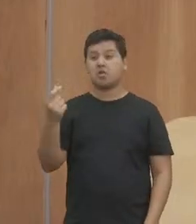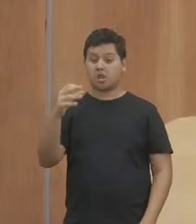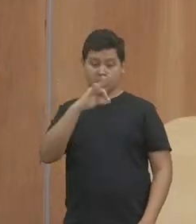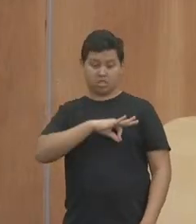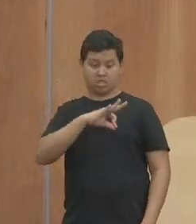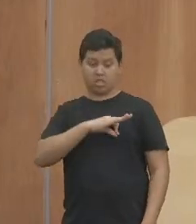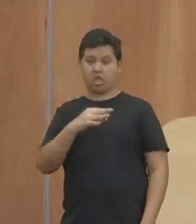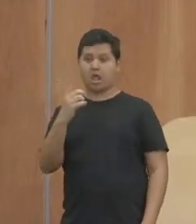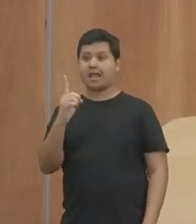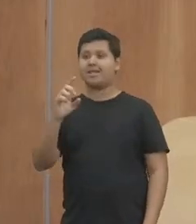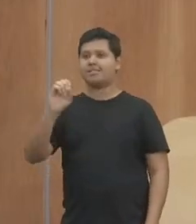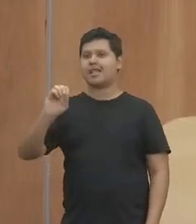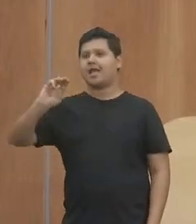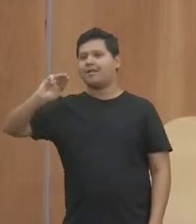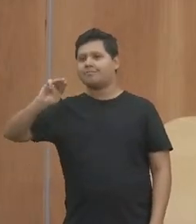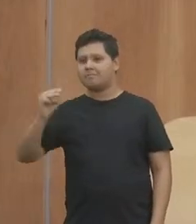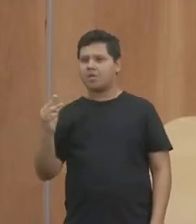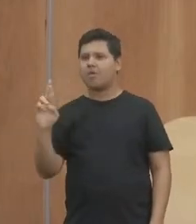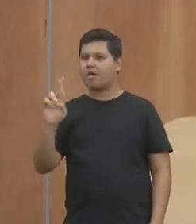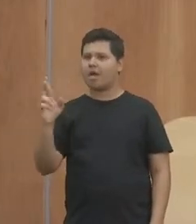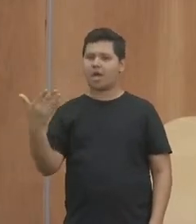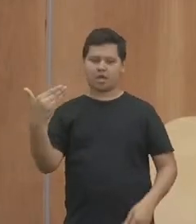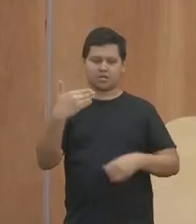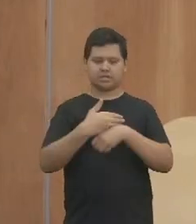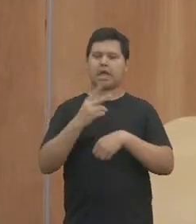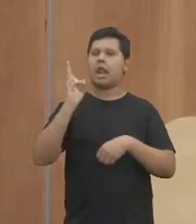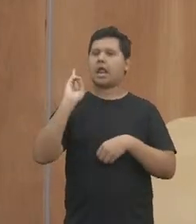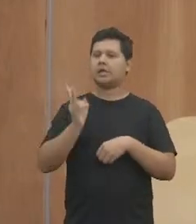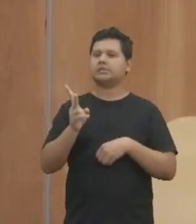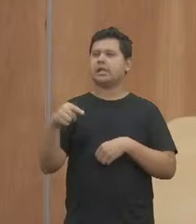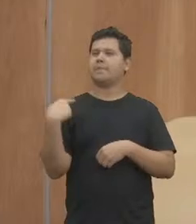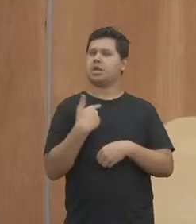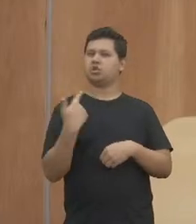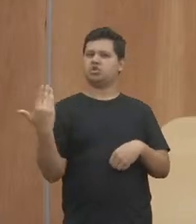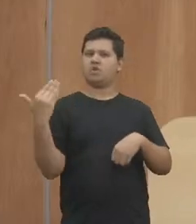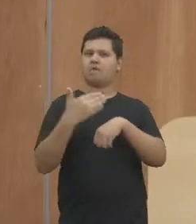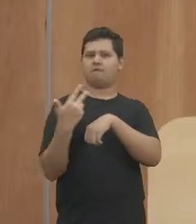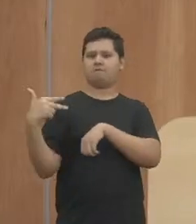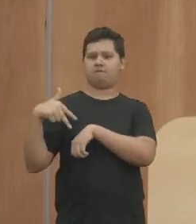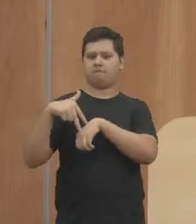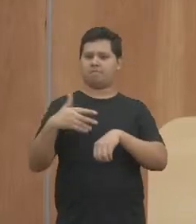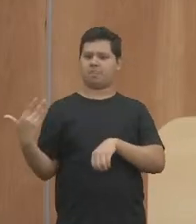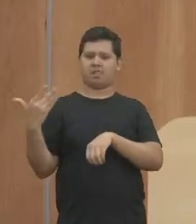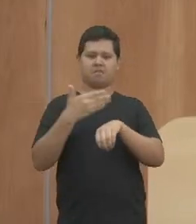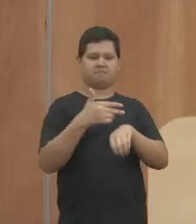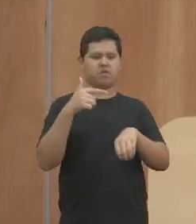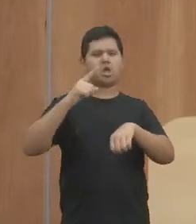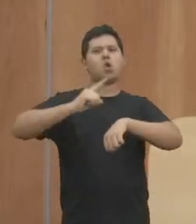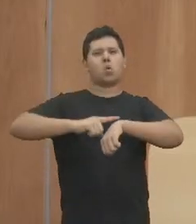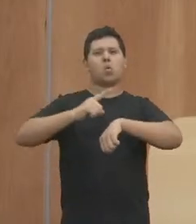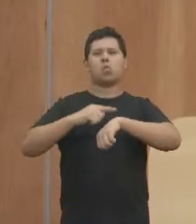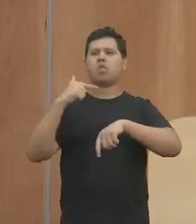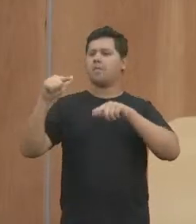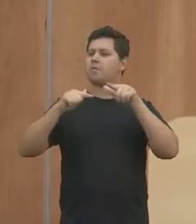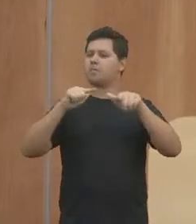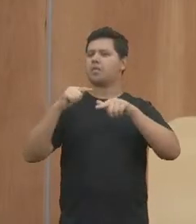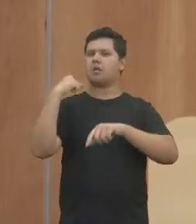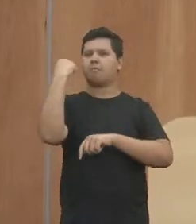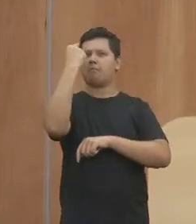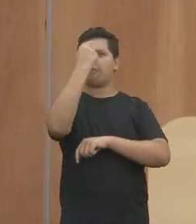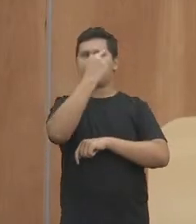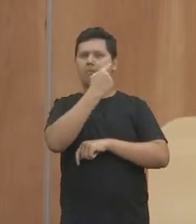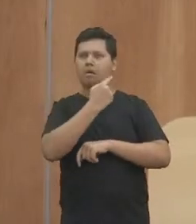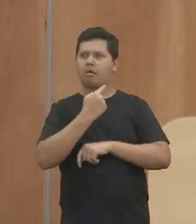cerca de R$10.000. Sempre que a gente está utilizando o nosso tempo dedicado ao trabalho para qualquer outra coisa que não